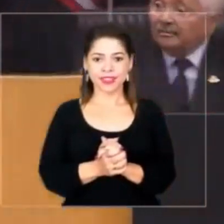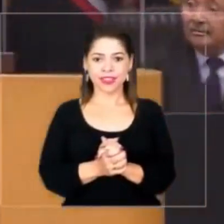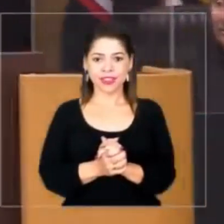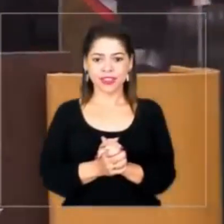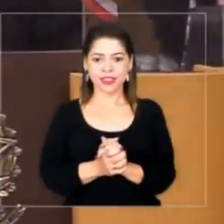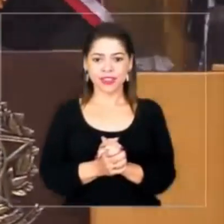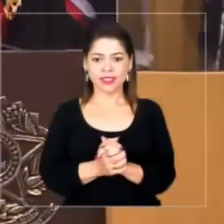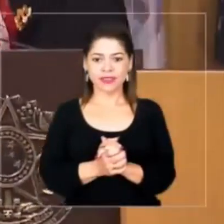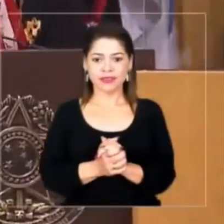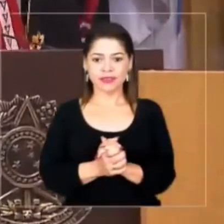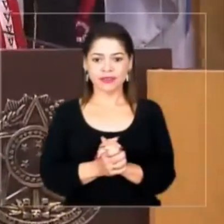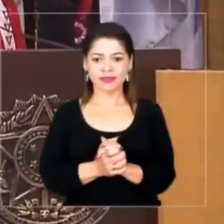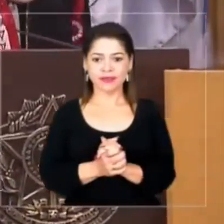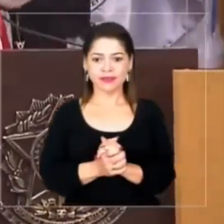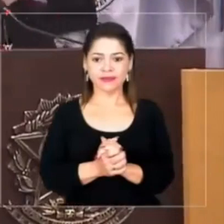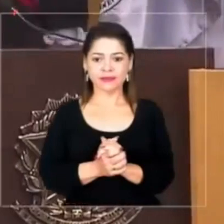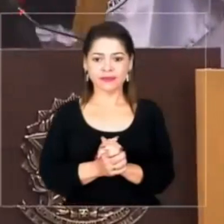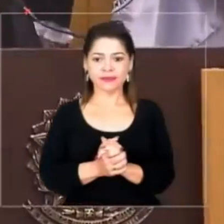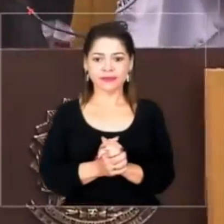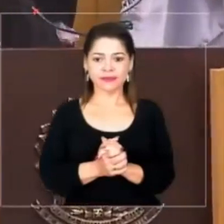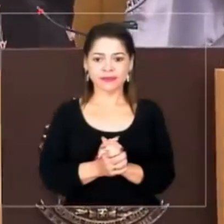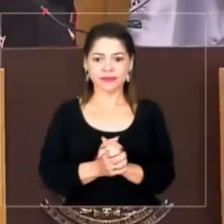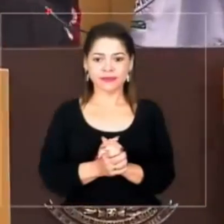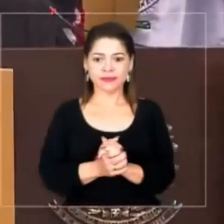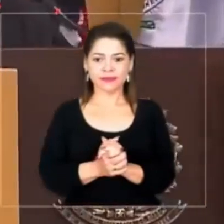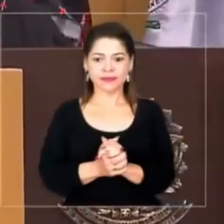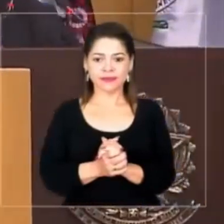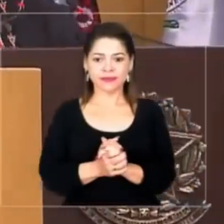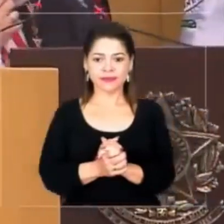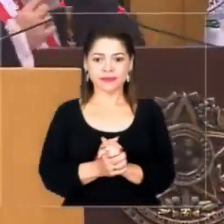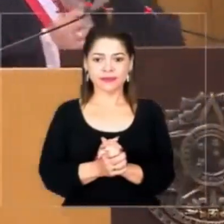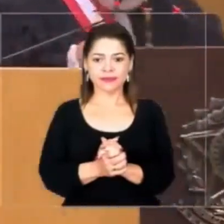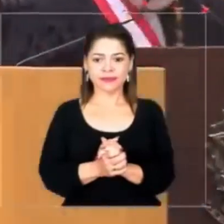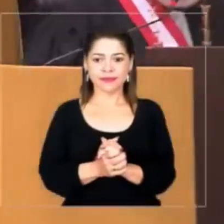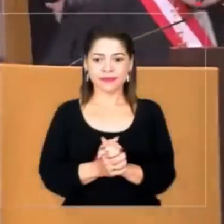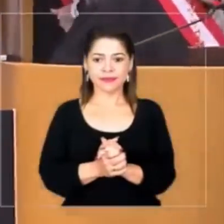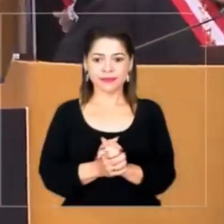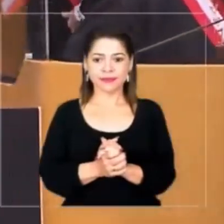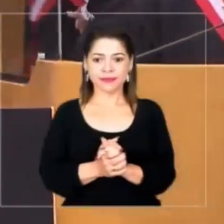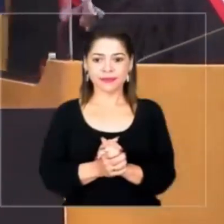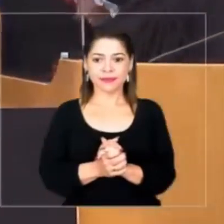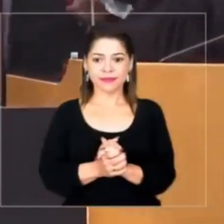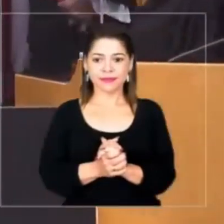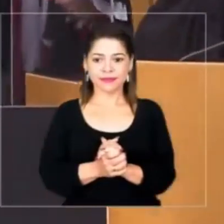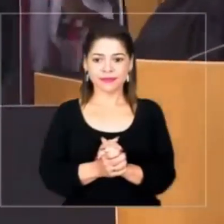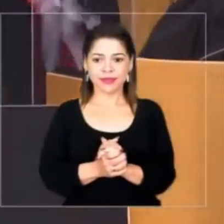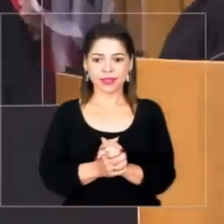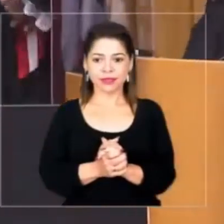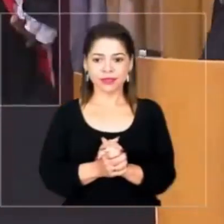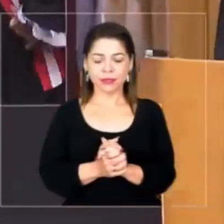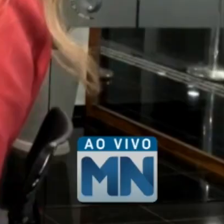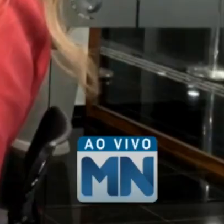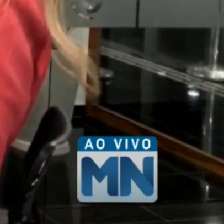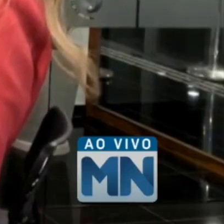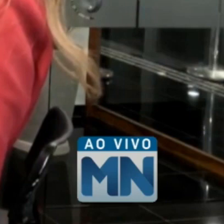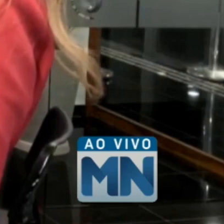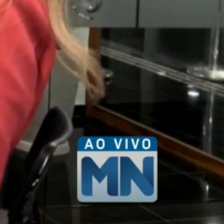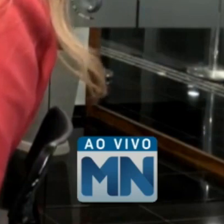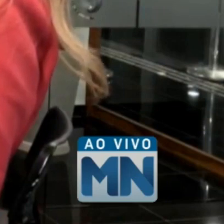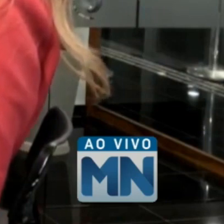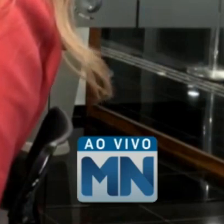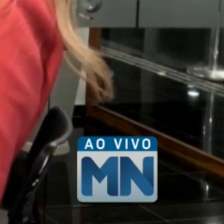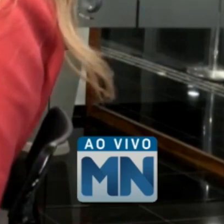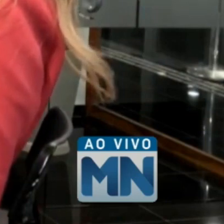corte trabalhista do país, a partir de agora, uma piauiense ocupa uma das 27 cadeiras. Eu me